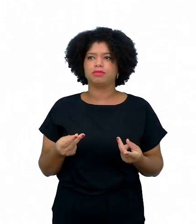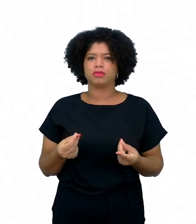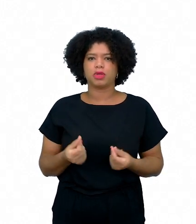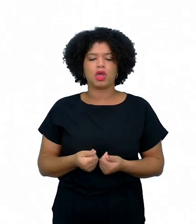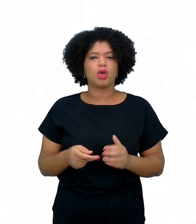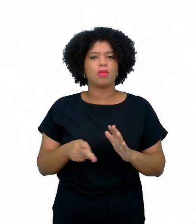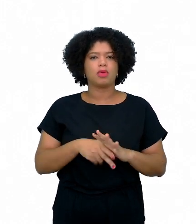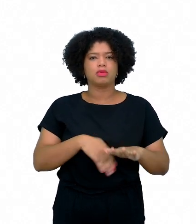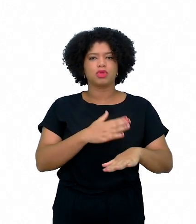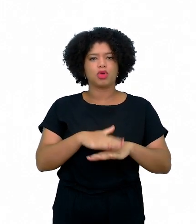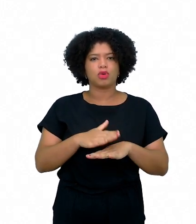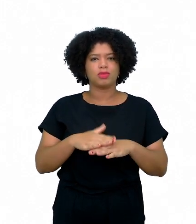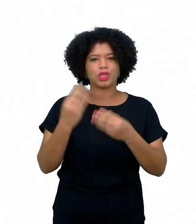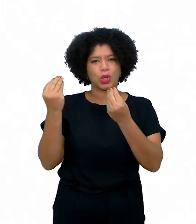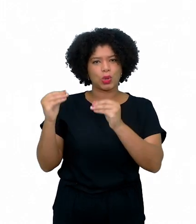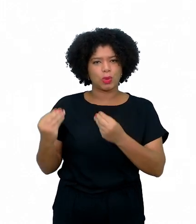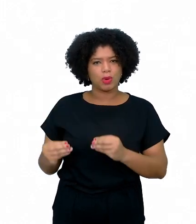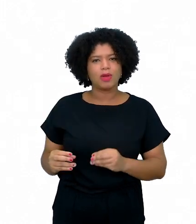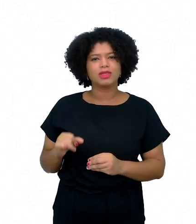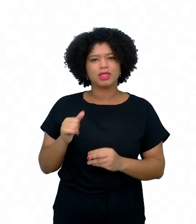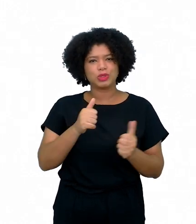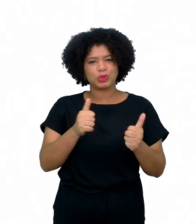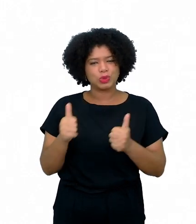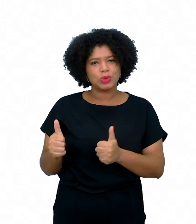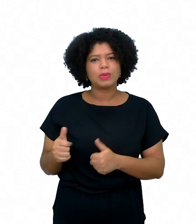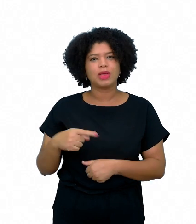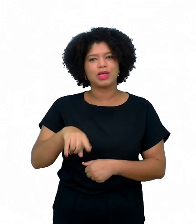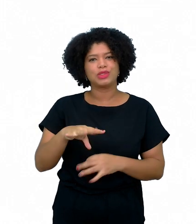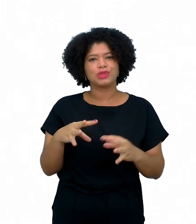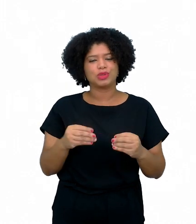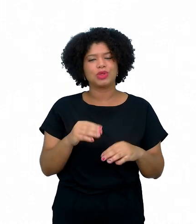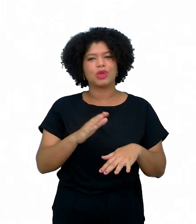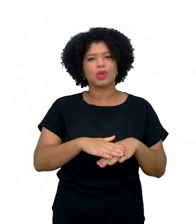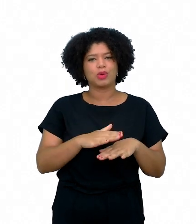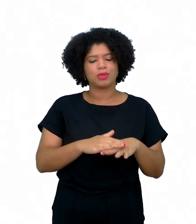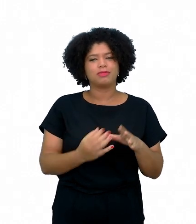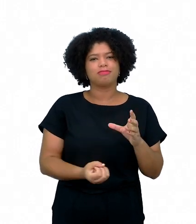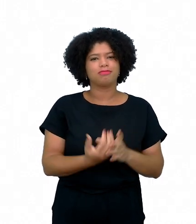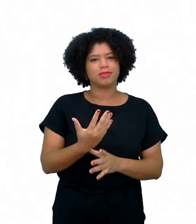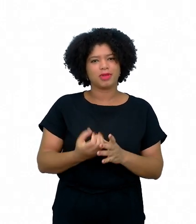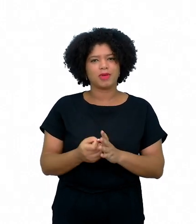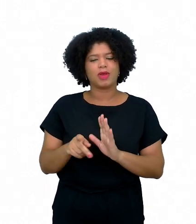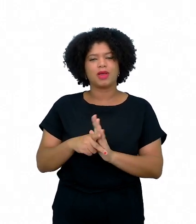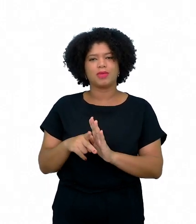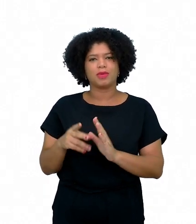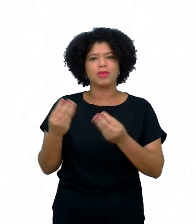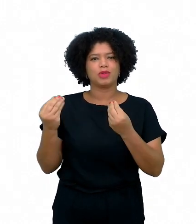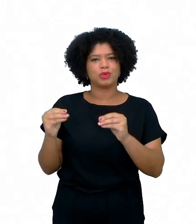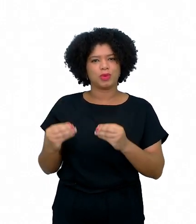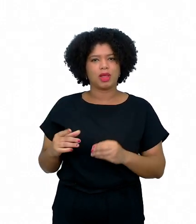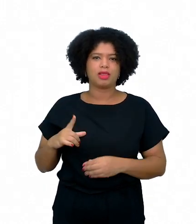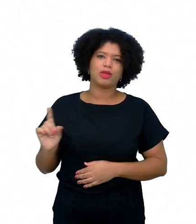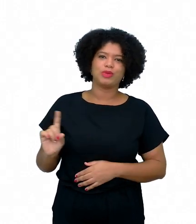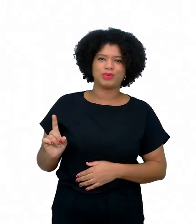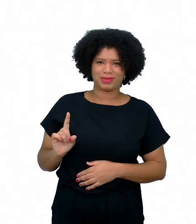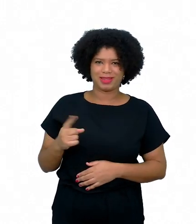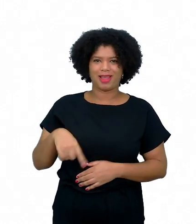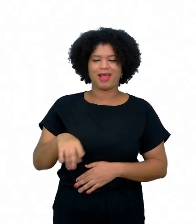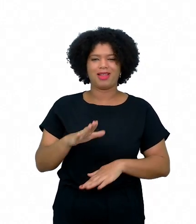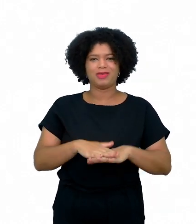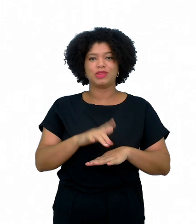na confecção de um blog, se está tudo direitinho, se eles colocaram na formatação direitinho de um blog, né? Eles vão